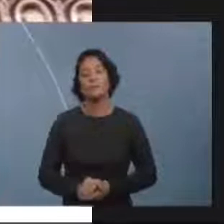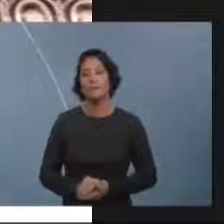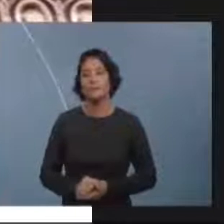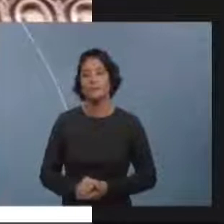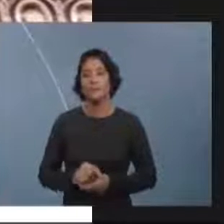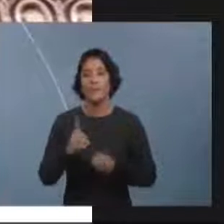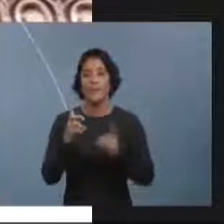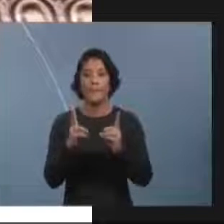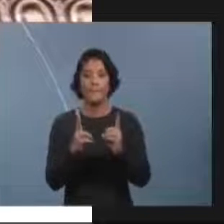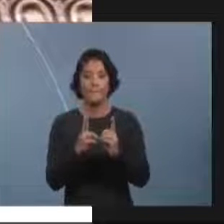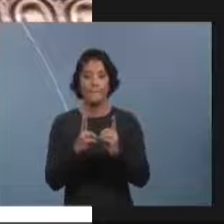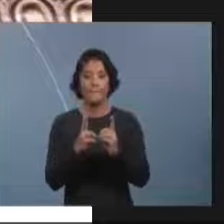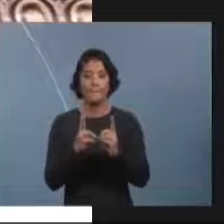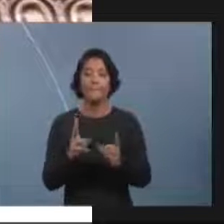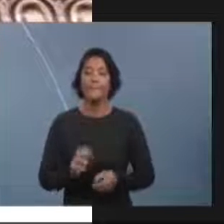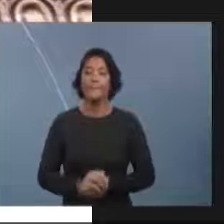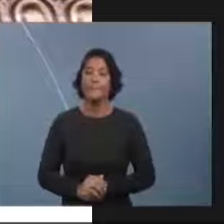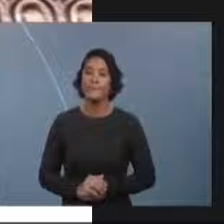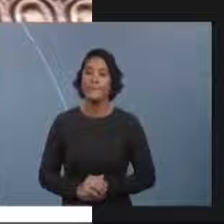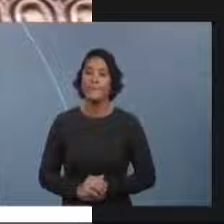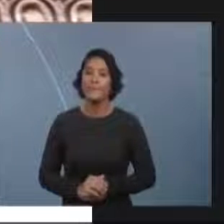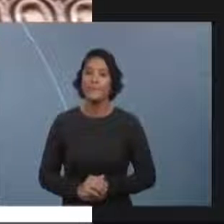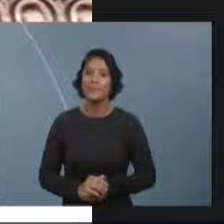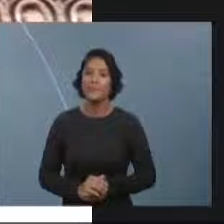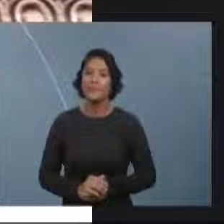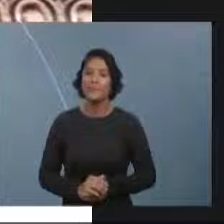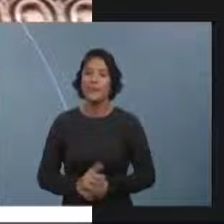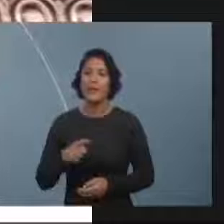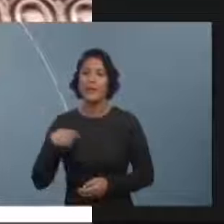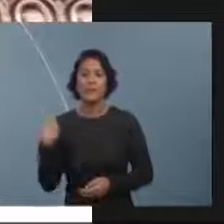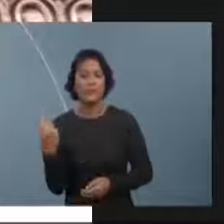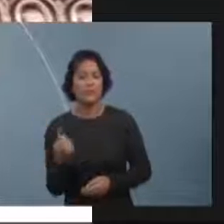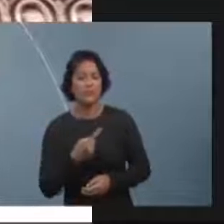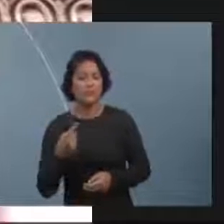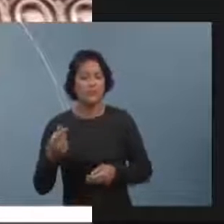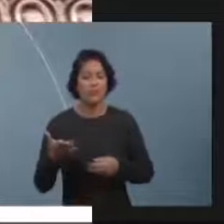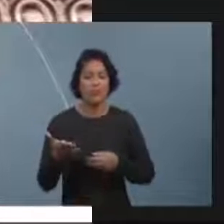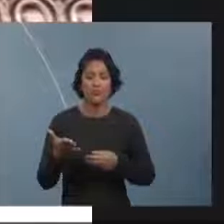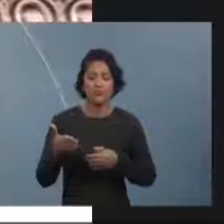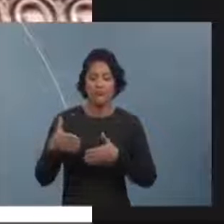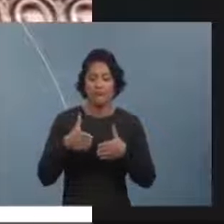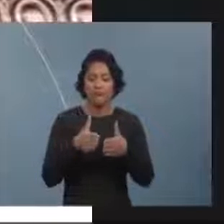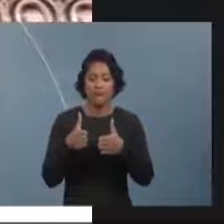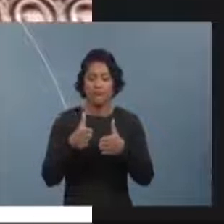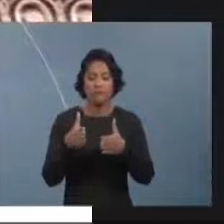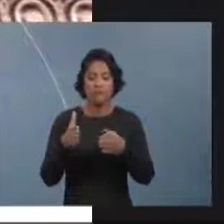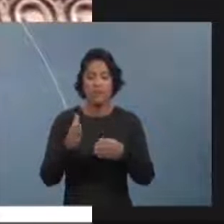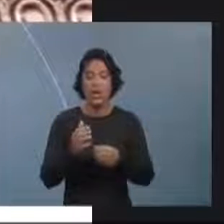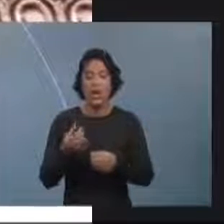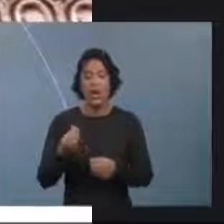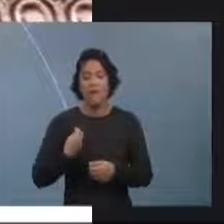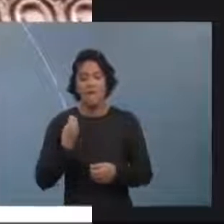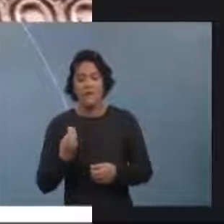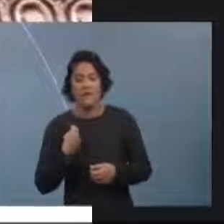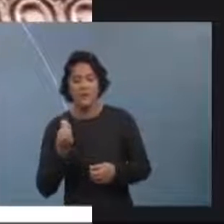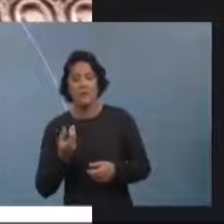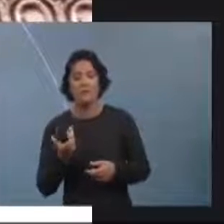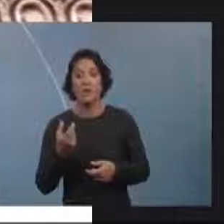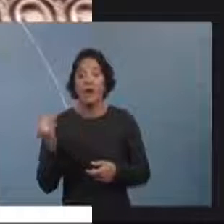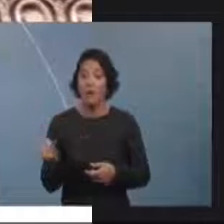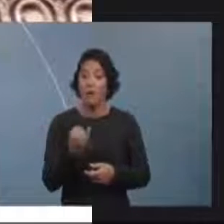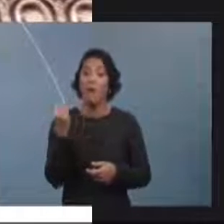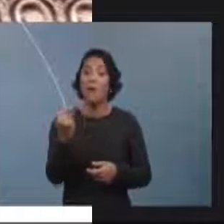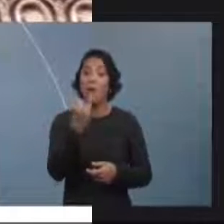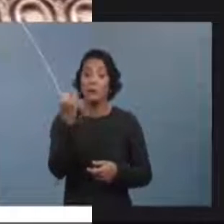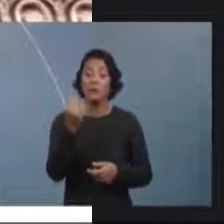remota, registrou a palestra que ministrou essa semana aos estudantes do curso de Geografia da UFRN Campus Caicó.